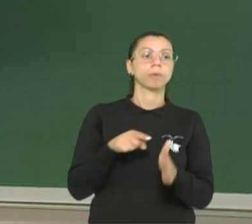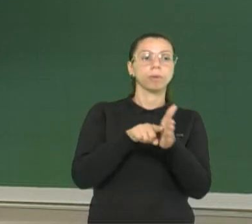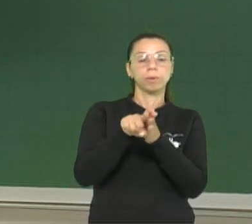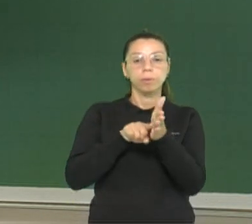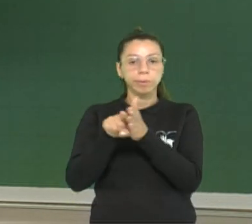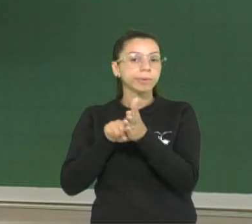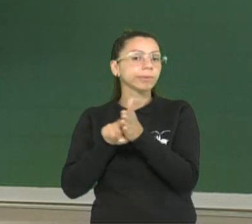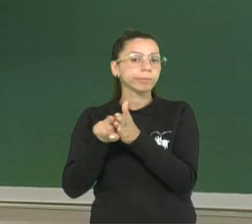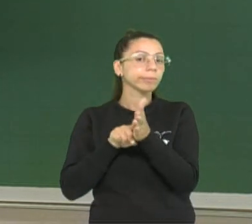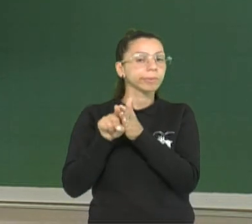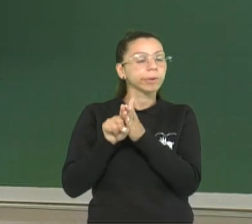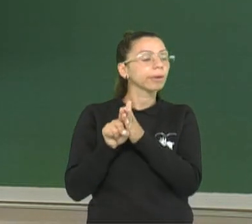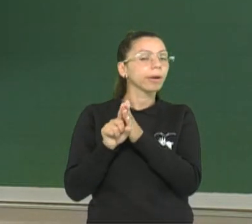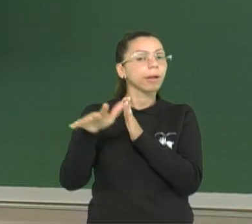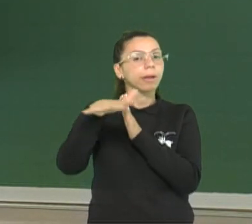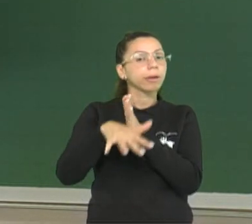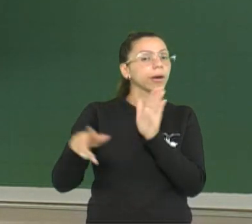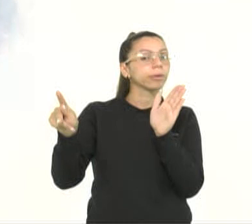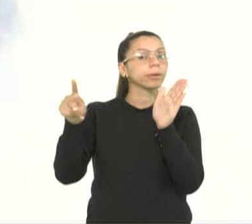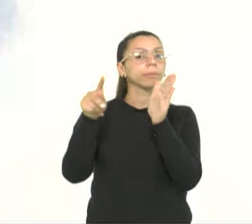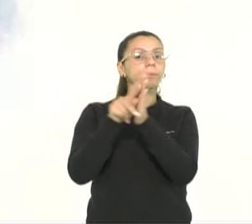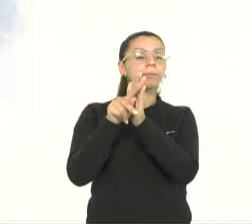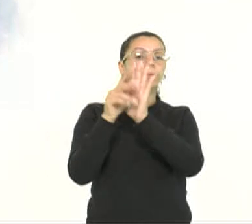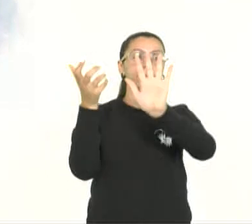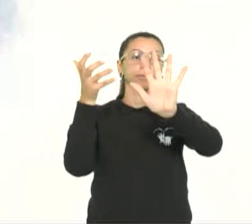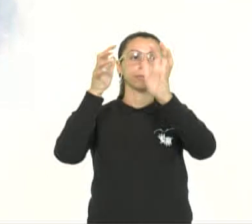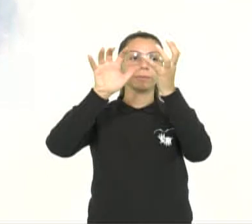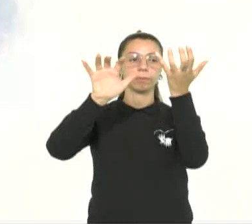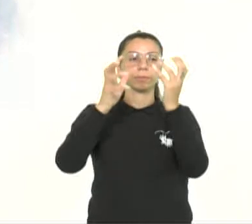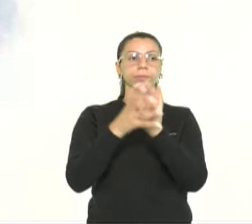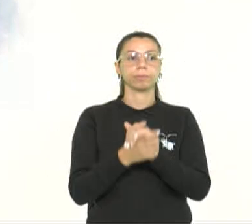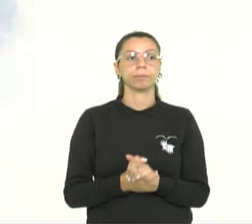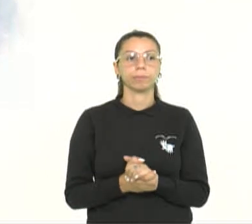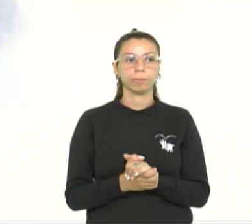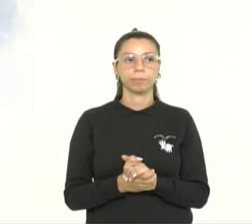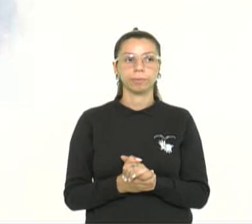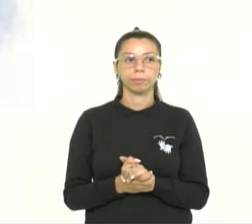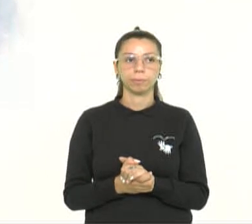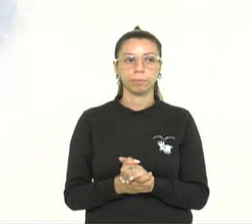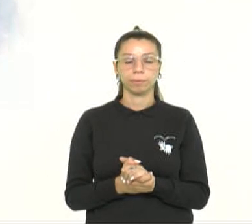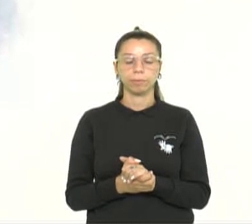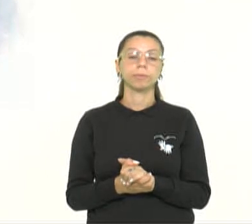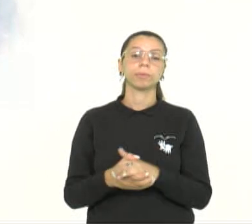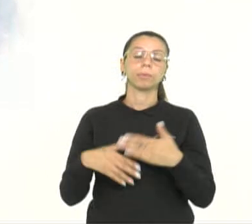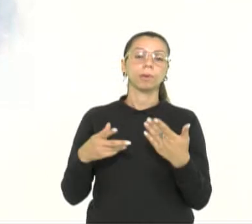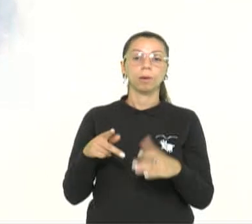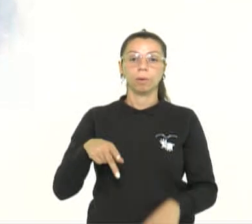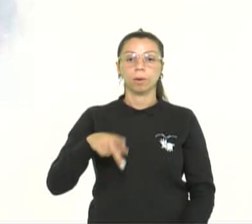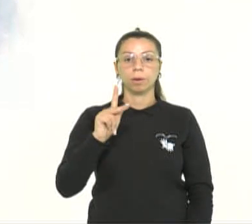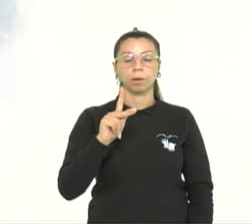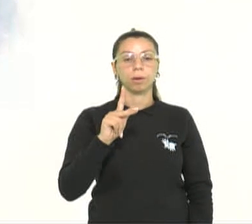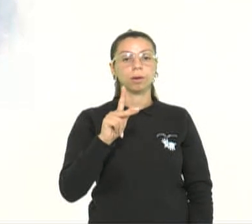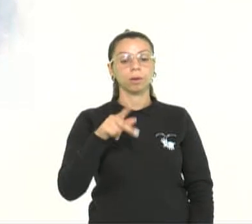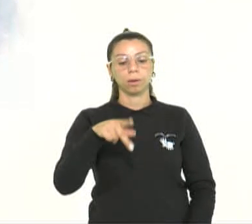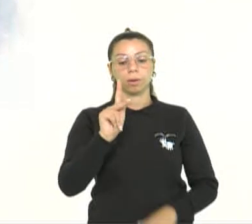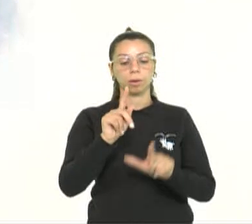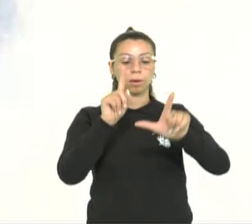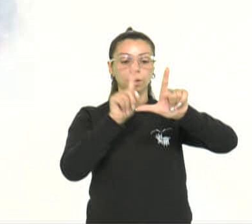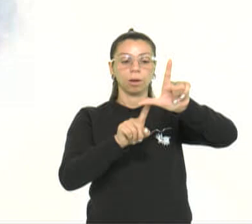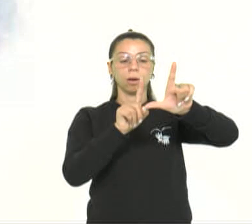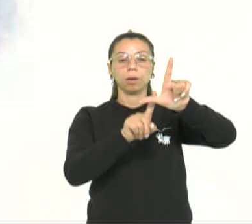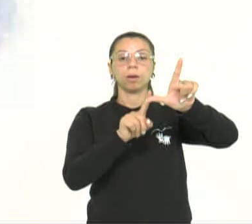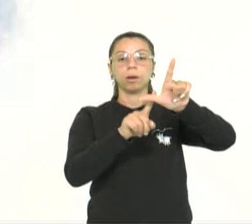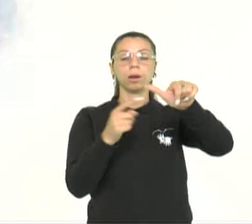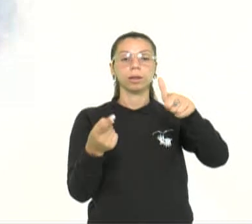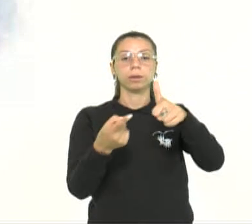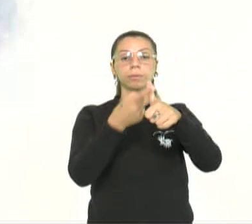climatologia. Aqui, ó. No esquema da classificação climática de Köppen, a primeira letra divide os climas